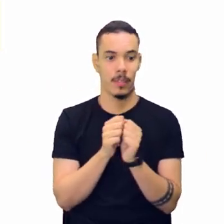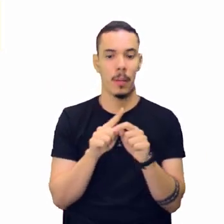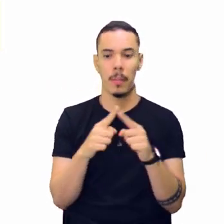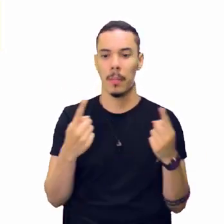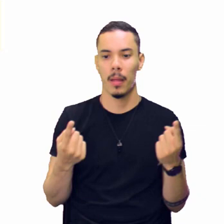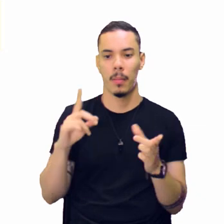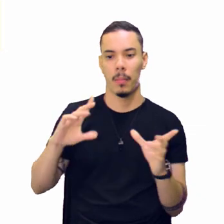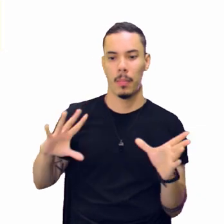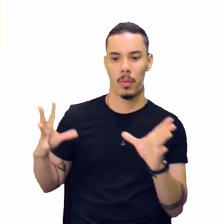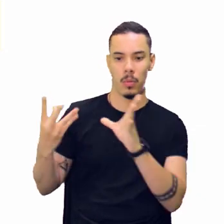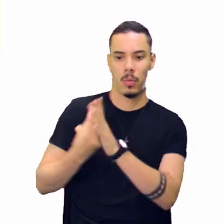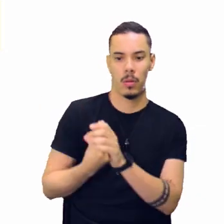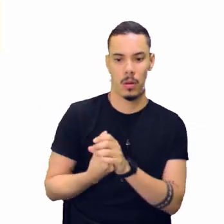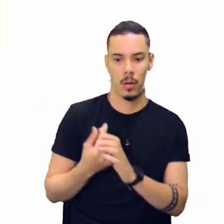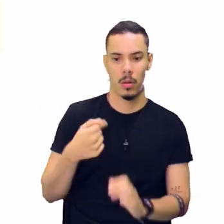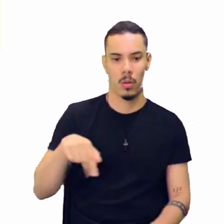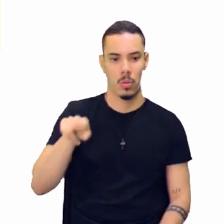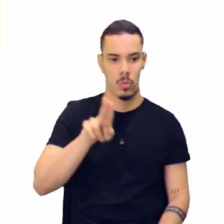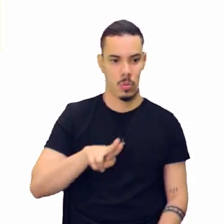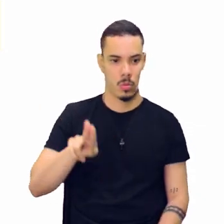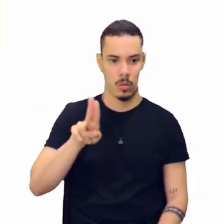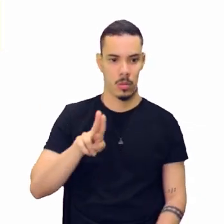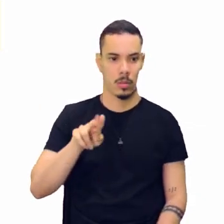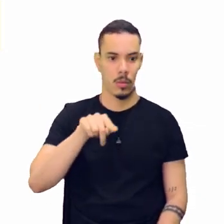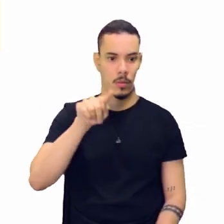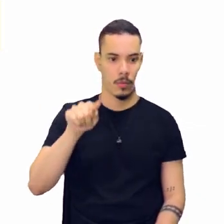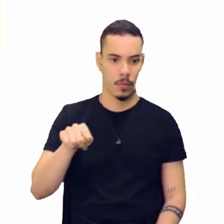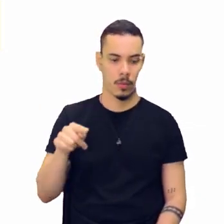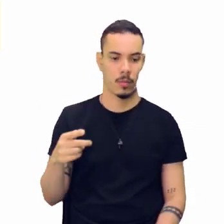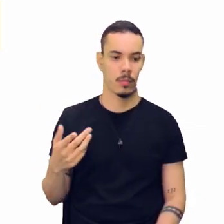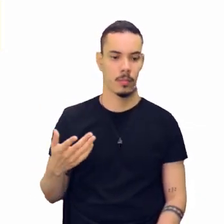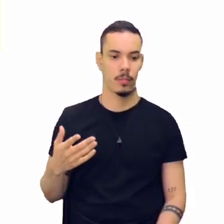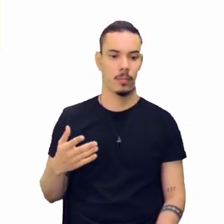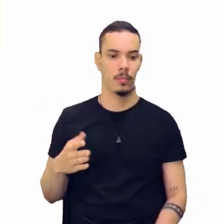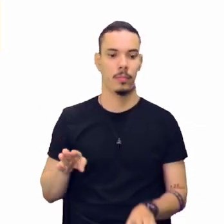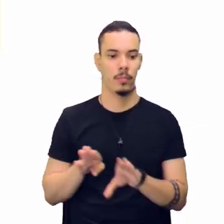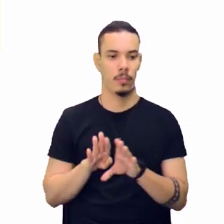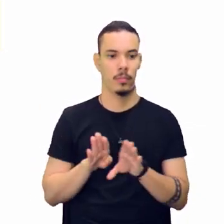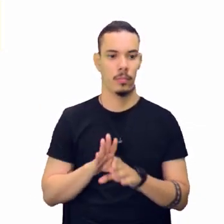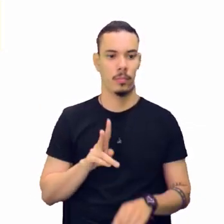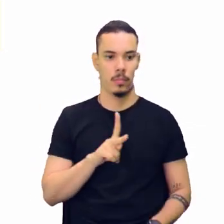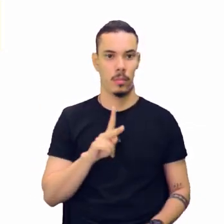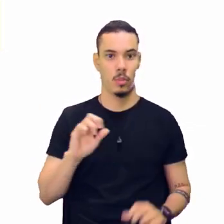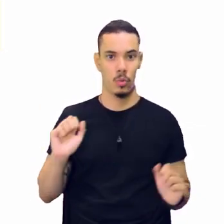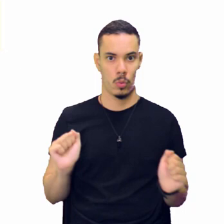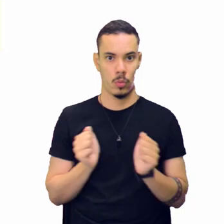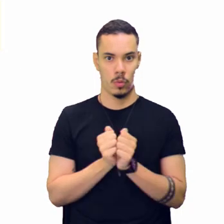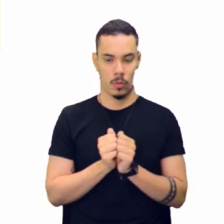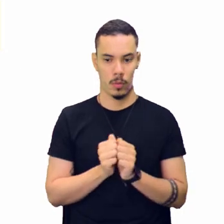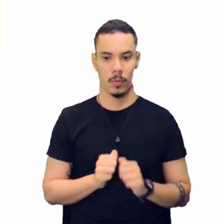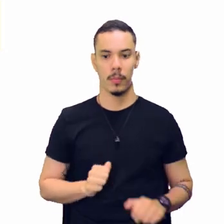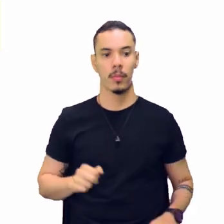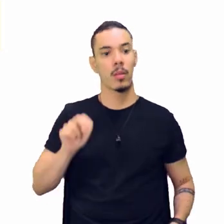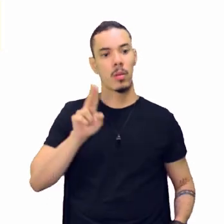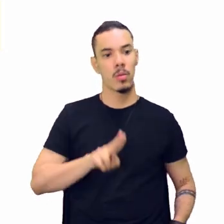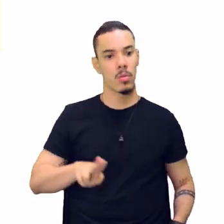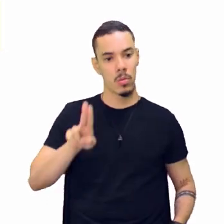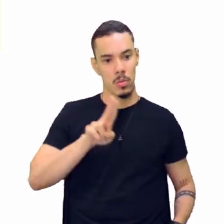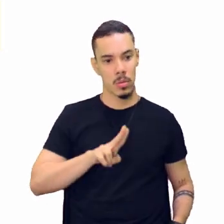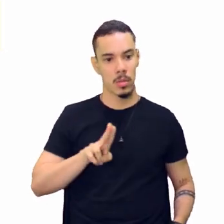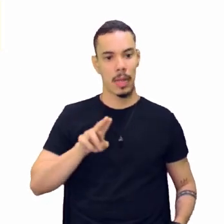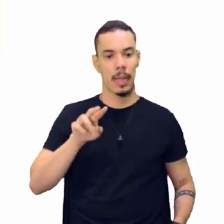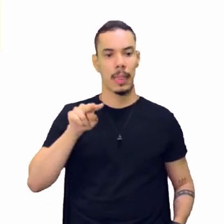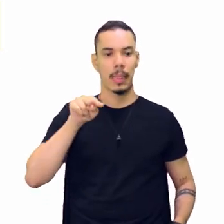Aí, no plural, ele vai usar o acento circunflexo. Eles convêm, eles contêm. Usa-se o